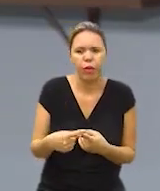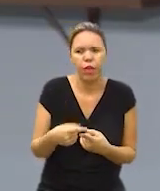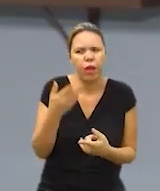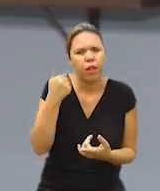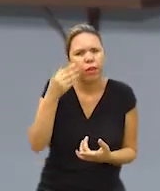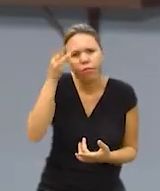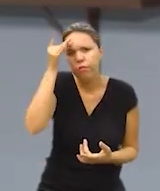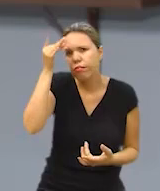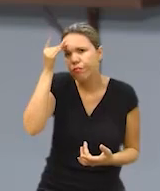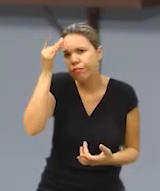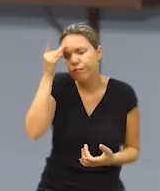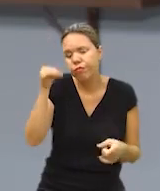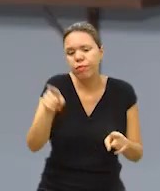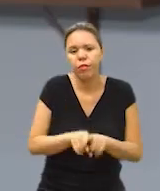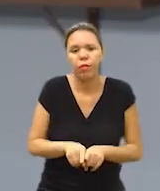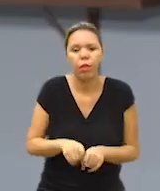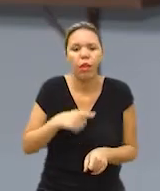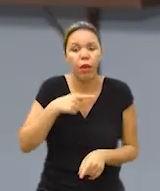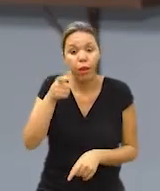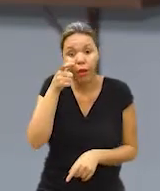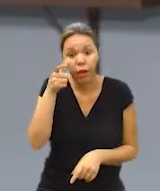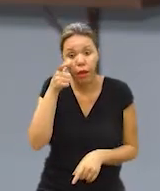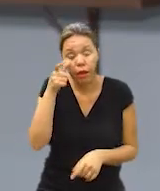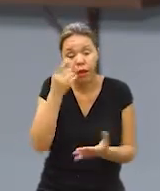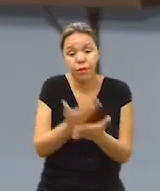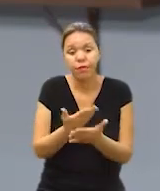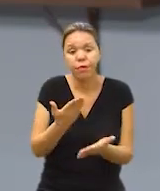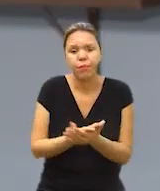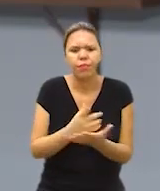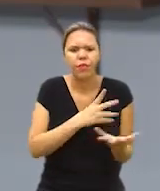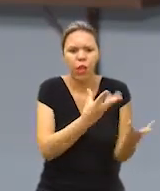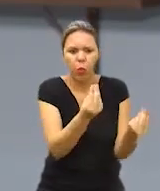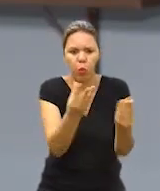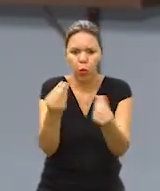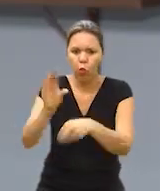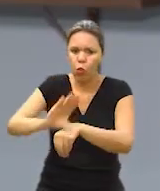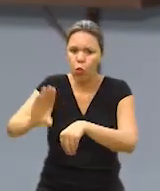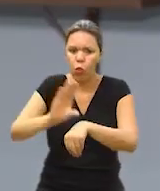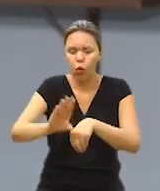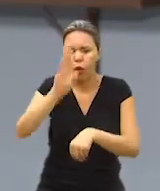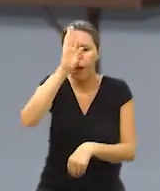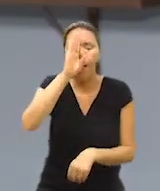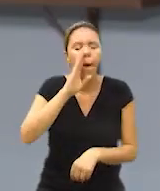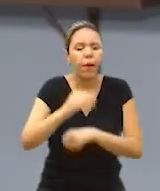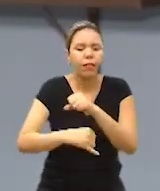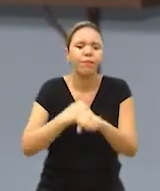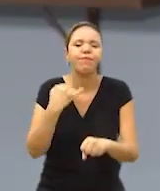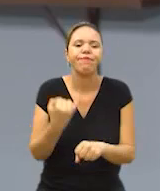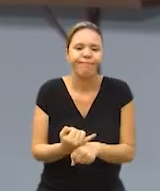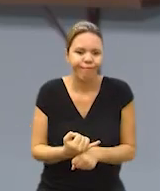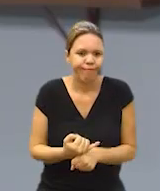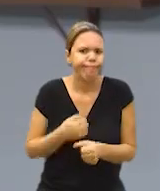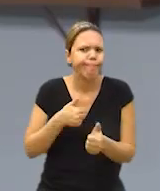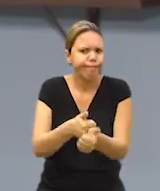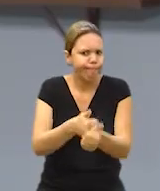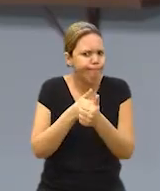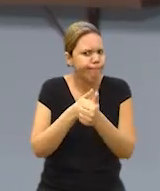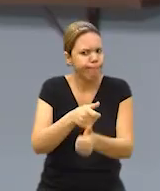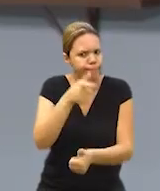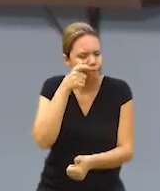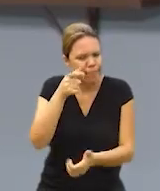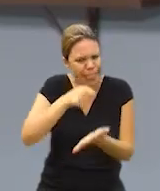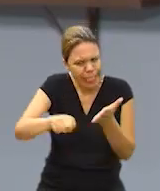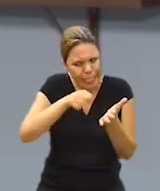assimilar. E também assistindo às aulas, tem muitos cursos, inclusive gratuitos na internet, ficava acompanhando, ficava